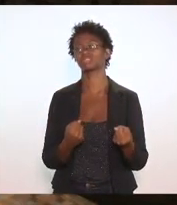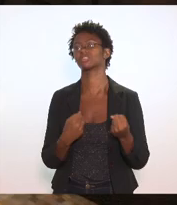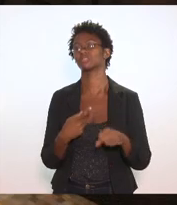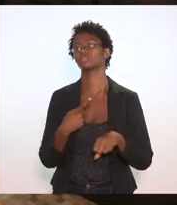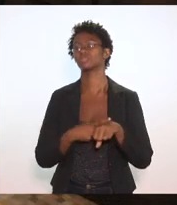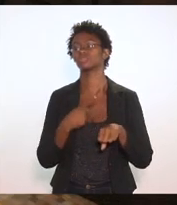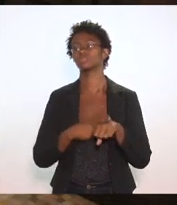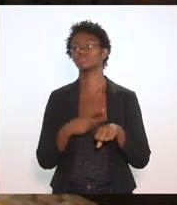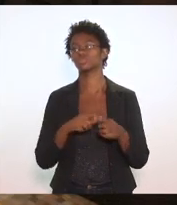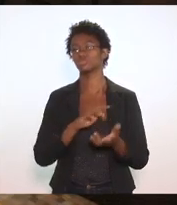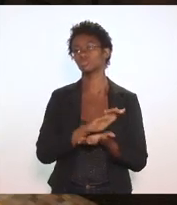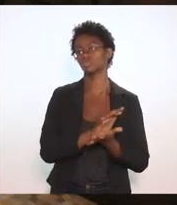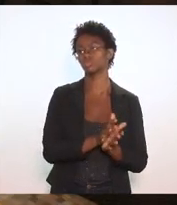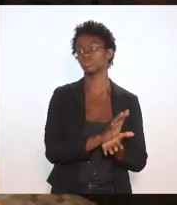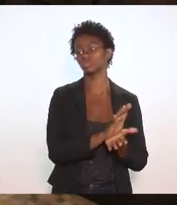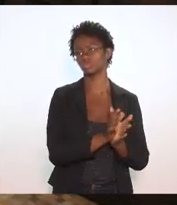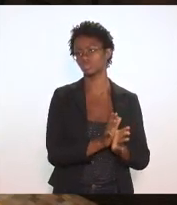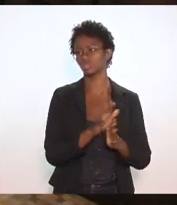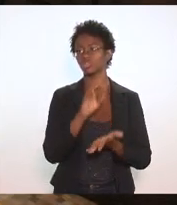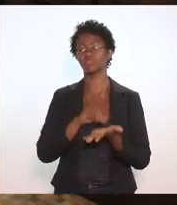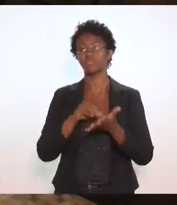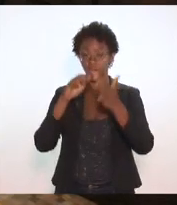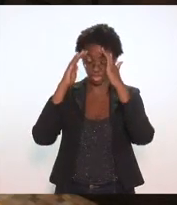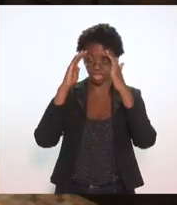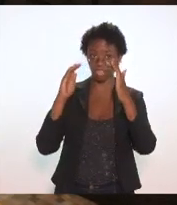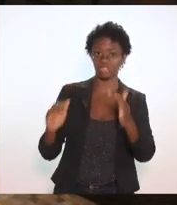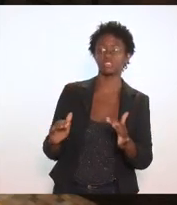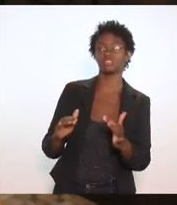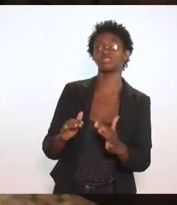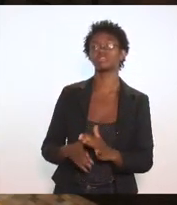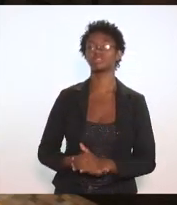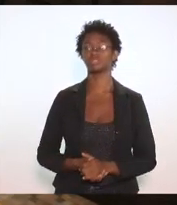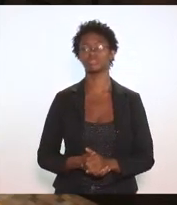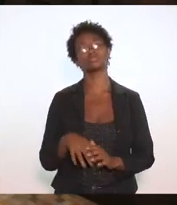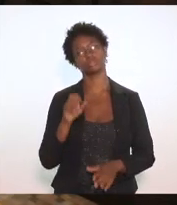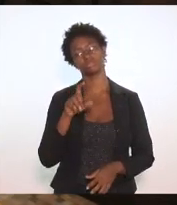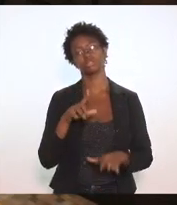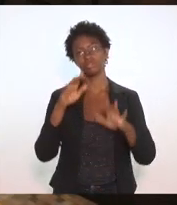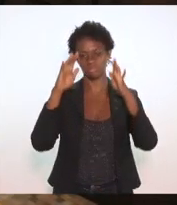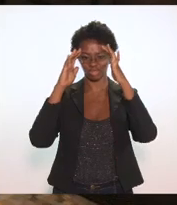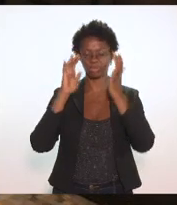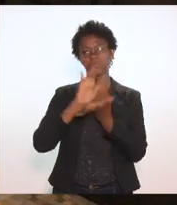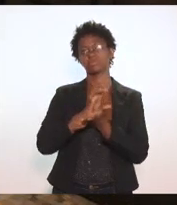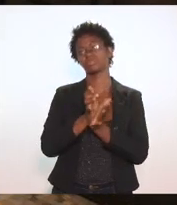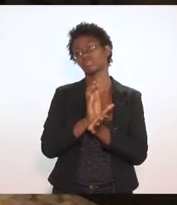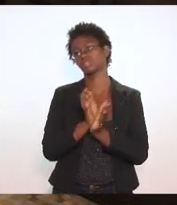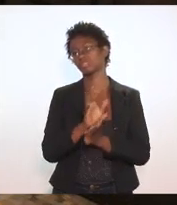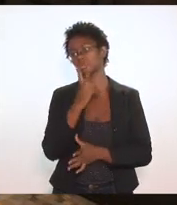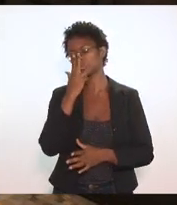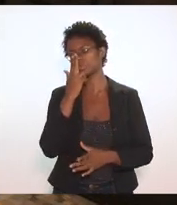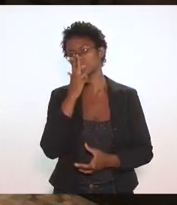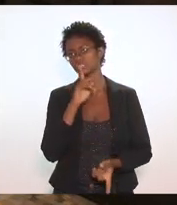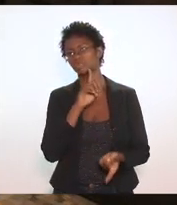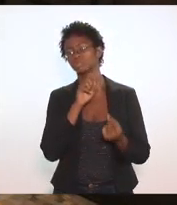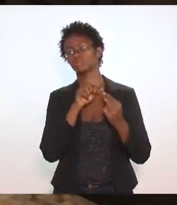de intolerância, de desrespeito, de racismo, que é o racismo que se abate